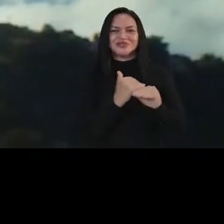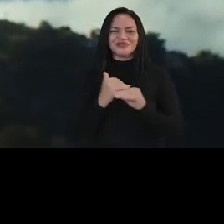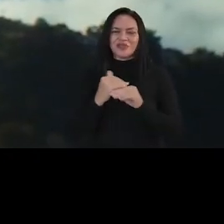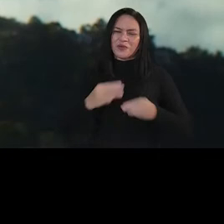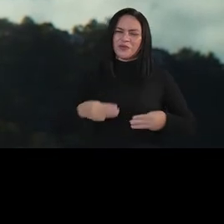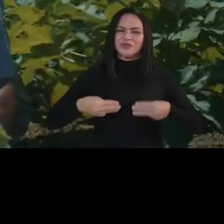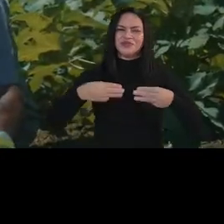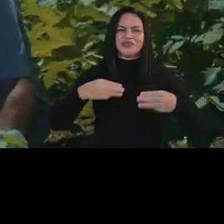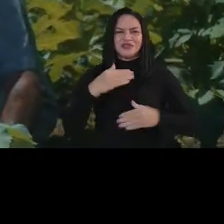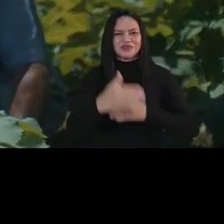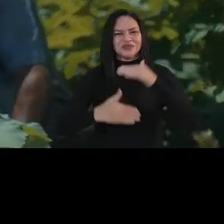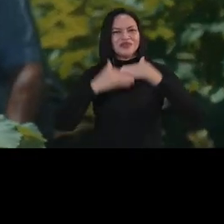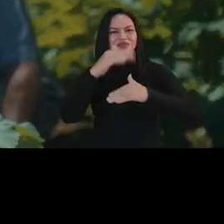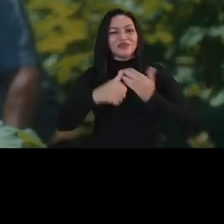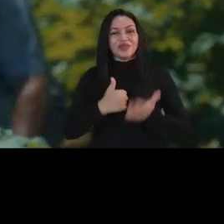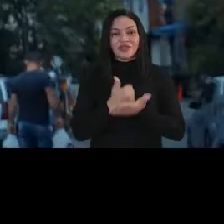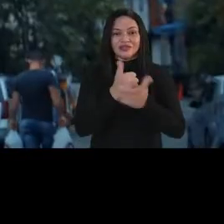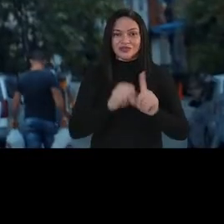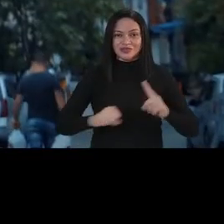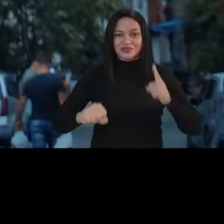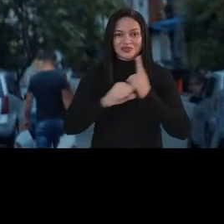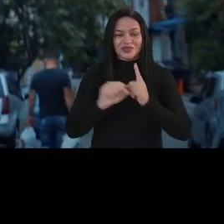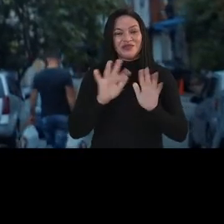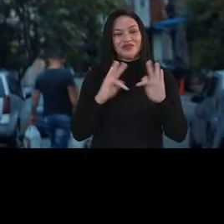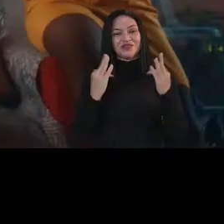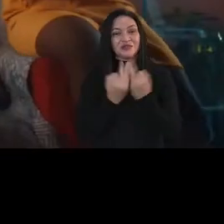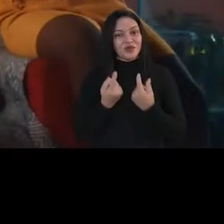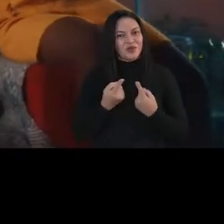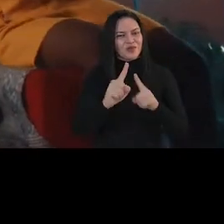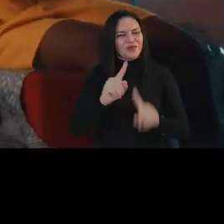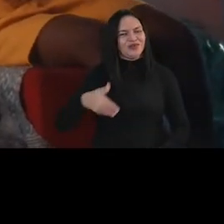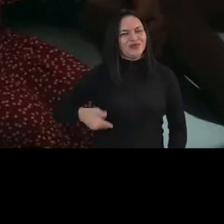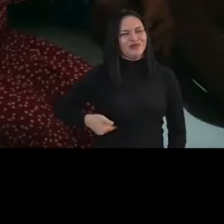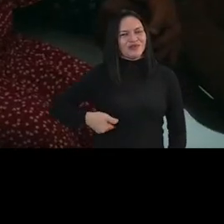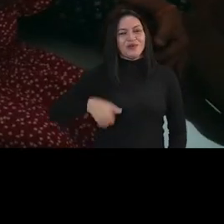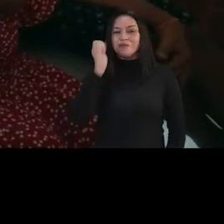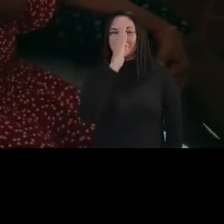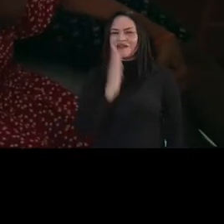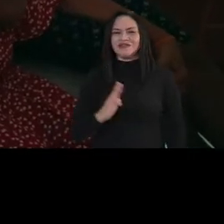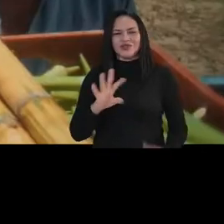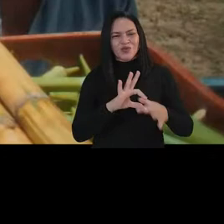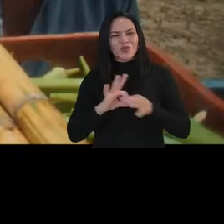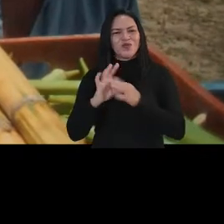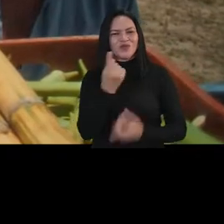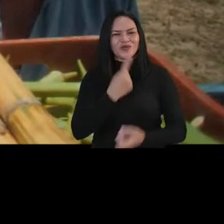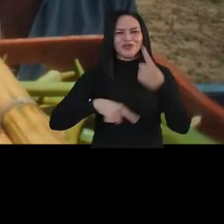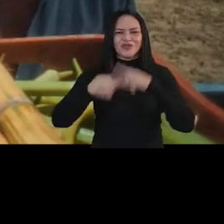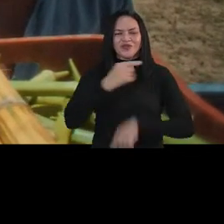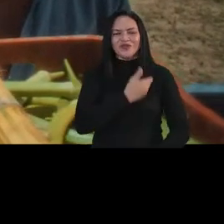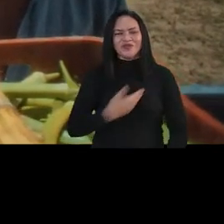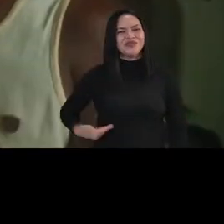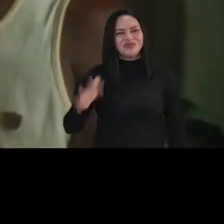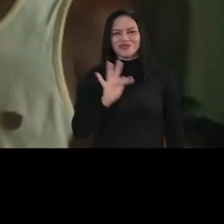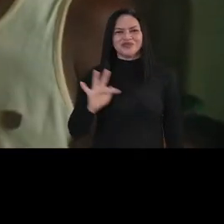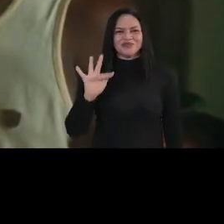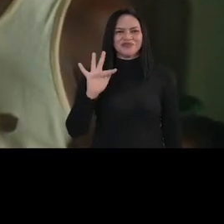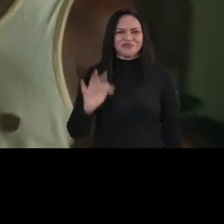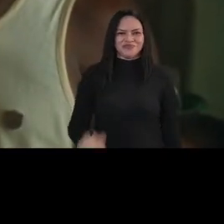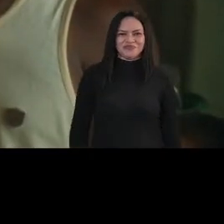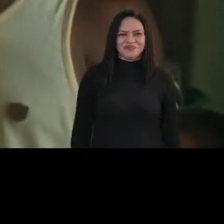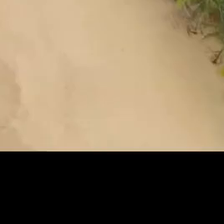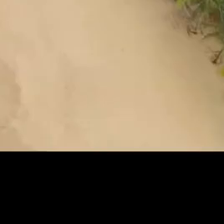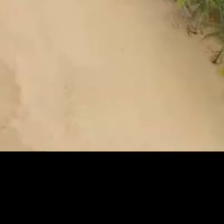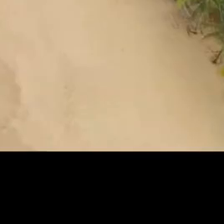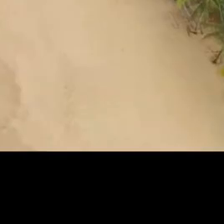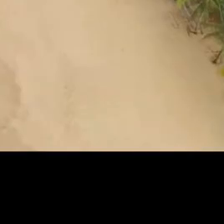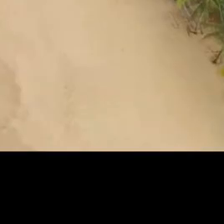igualdade. Ministério do Desenvolvimento e Assistência Social, Família e Combate à Fome. Brasil, União e Reconstrução. Governo